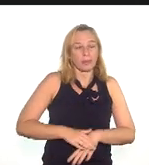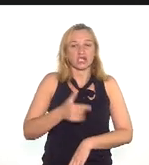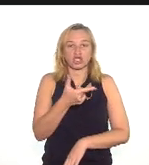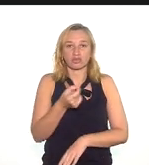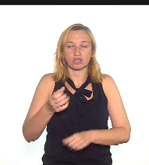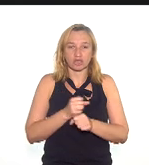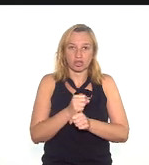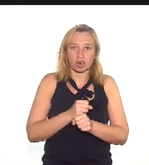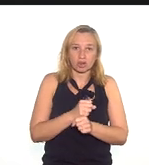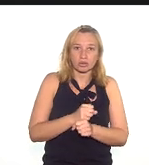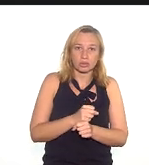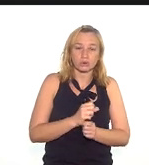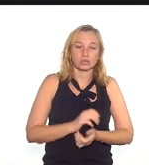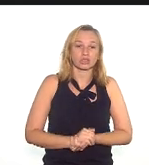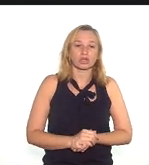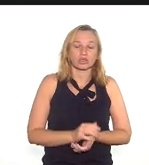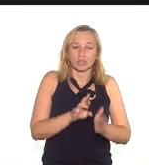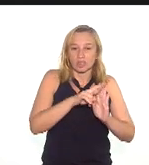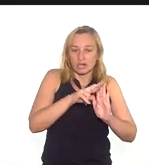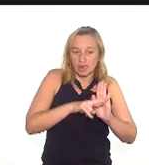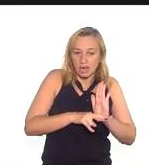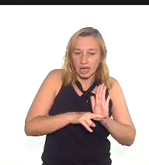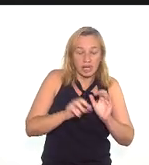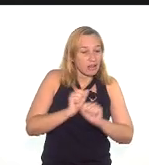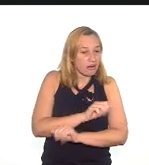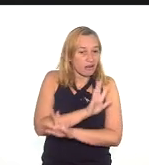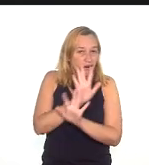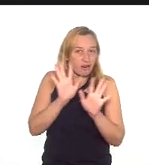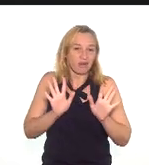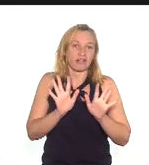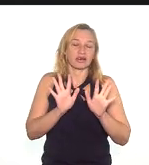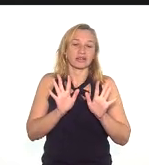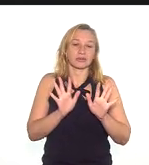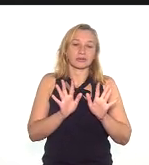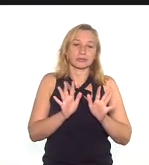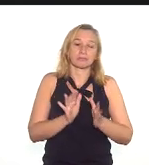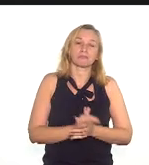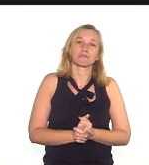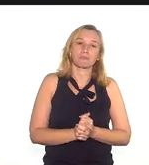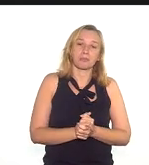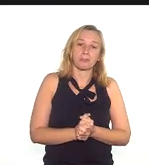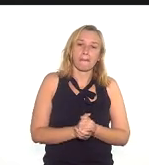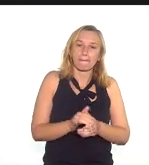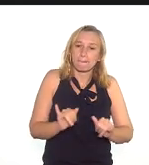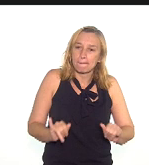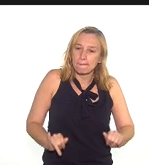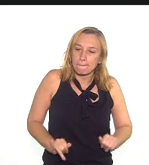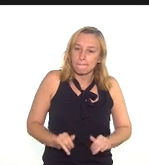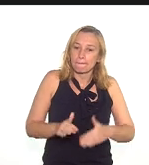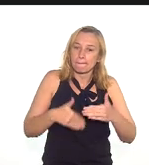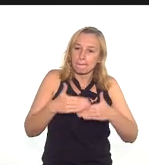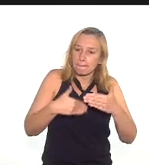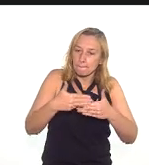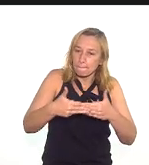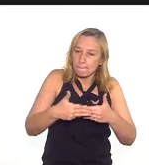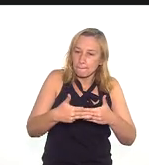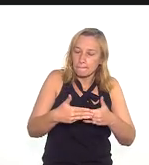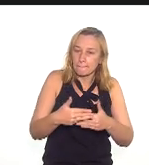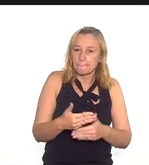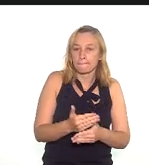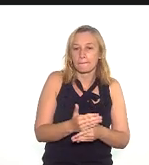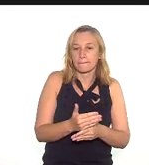anos com uma regra clara e estável, que sofreu, ao longo desse tempo,